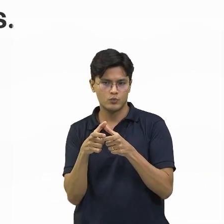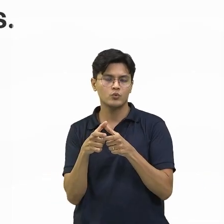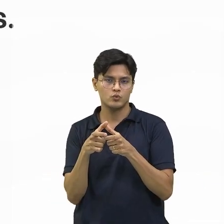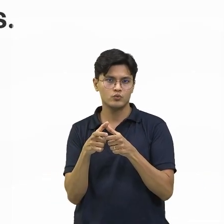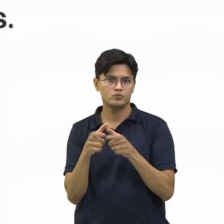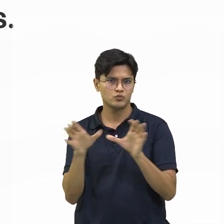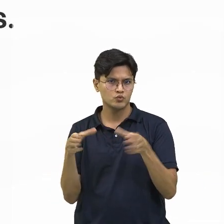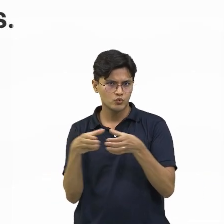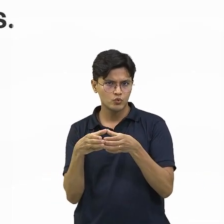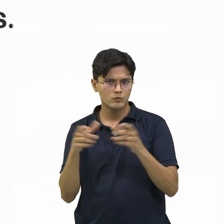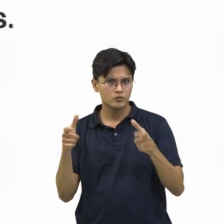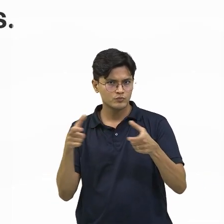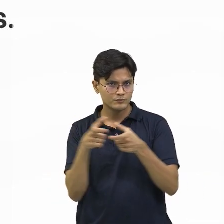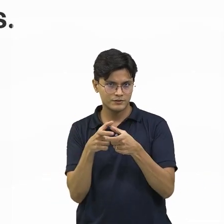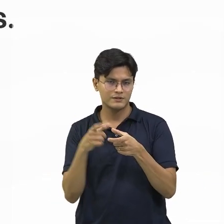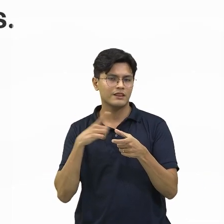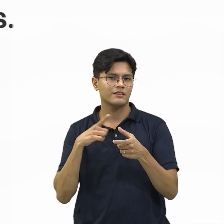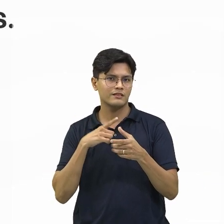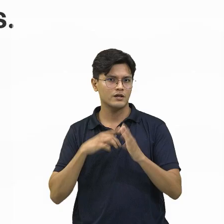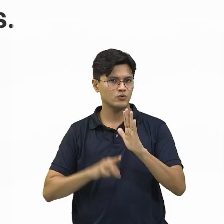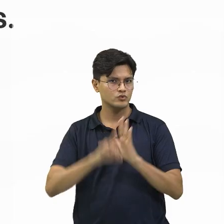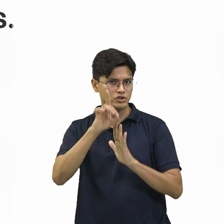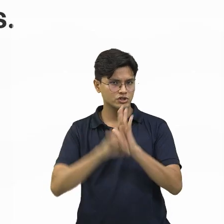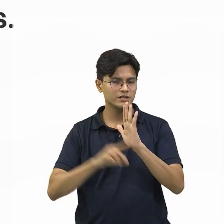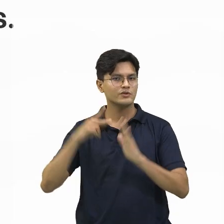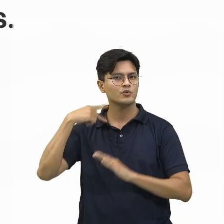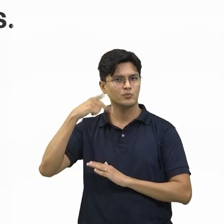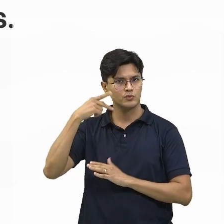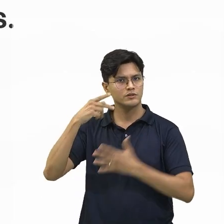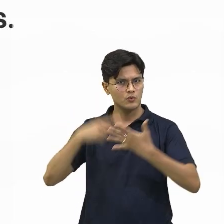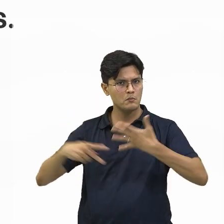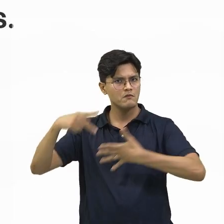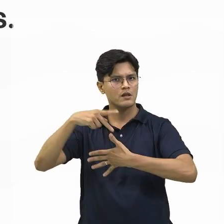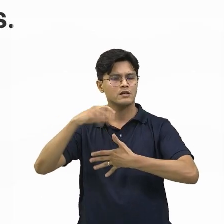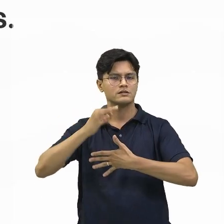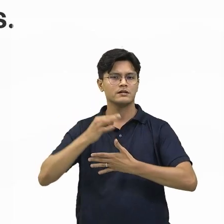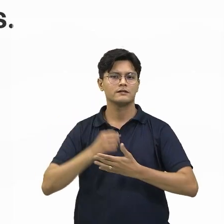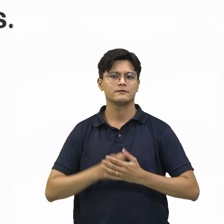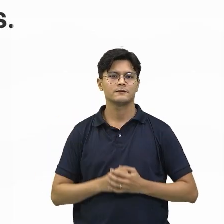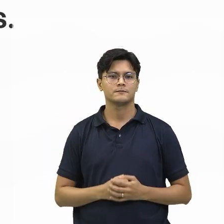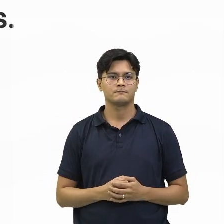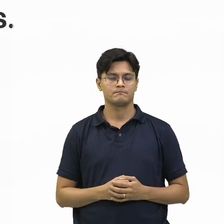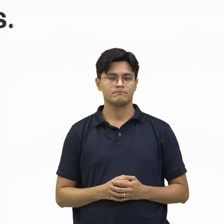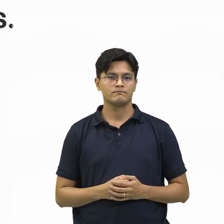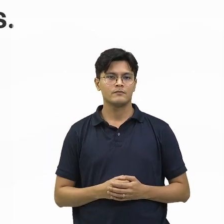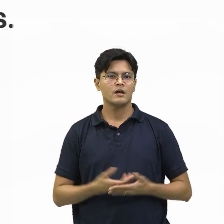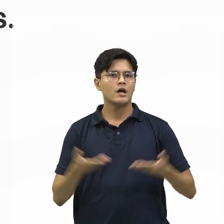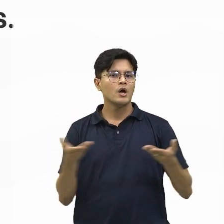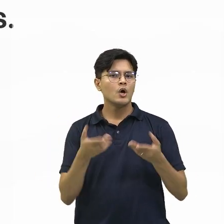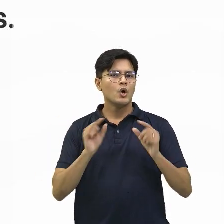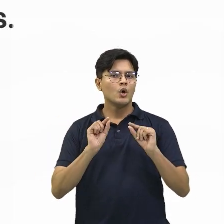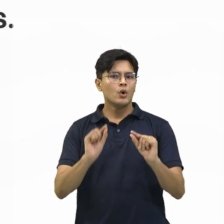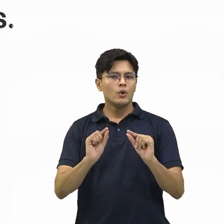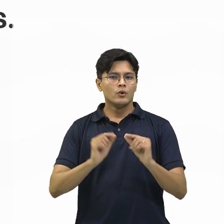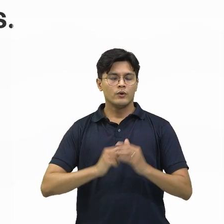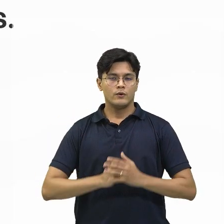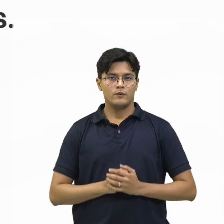que apresentavam esses direitos políticos. E agora vamos ter contato